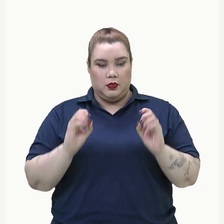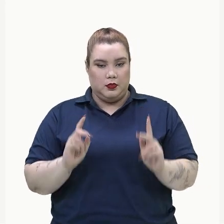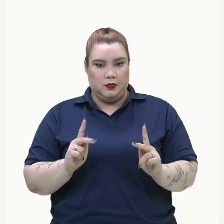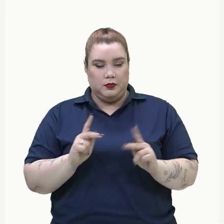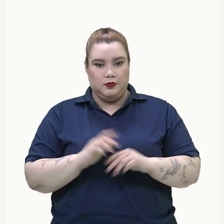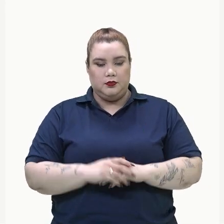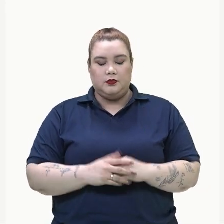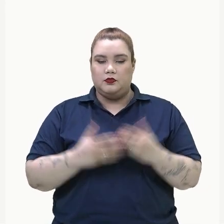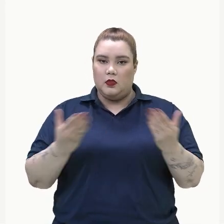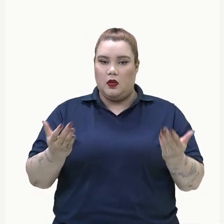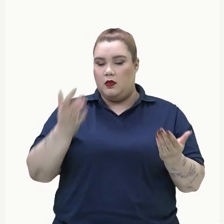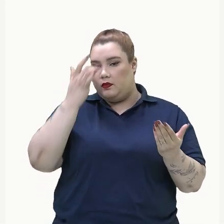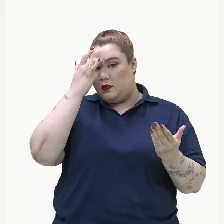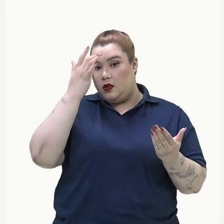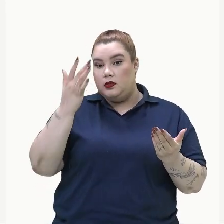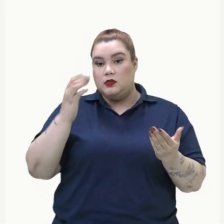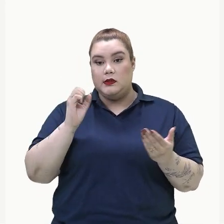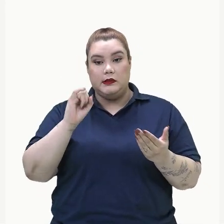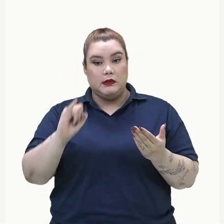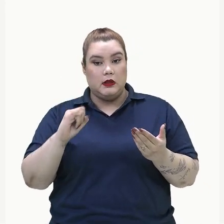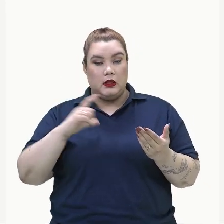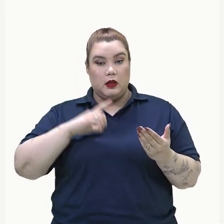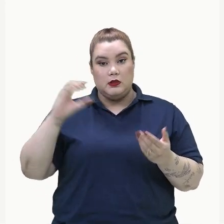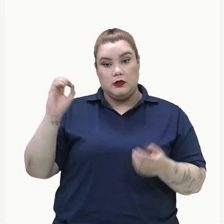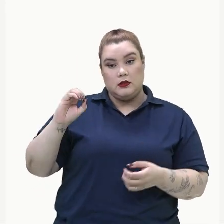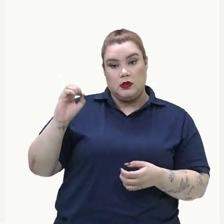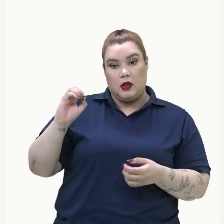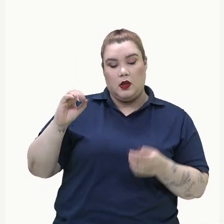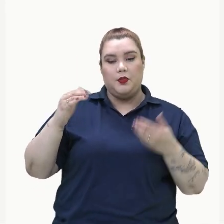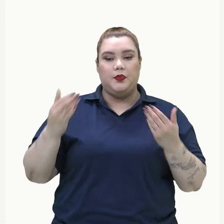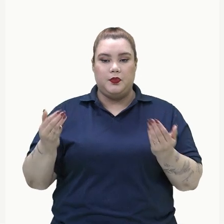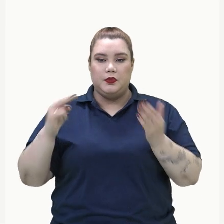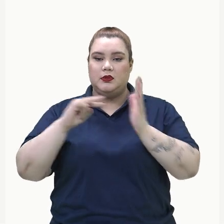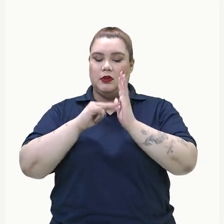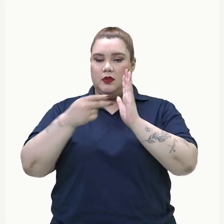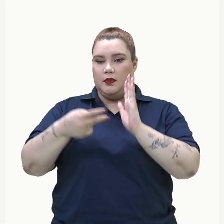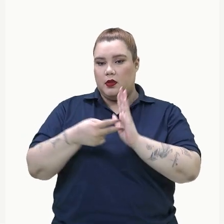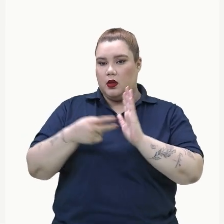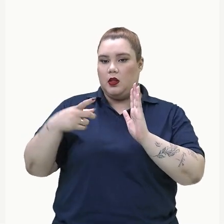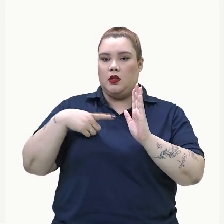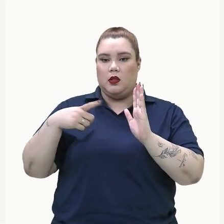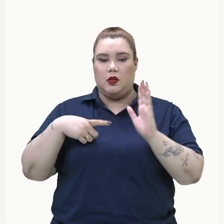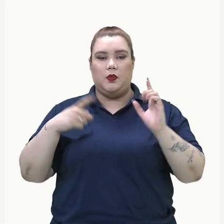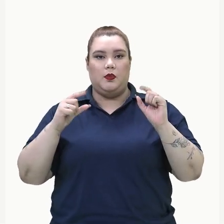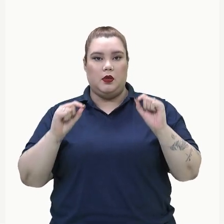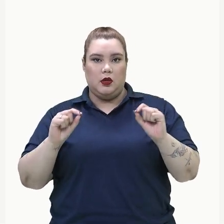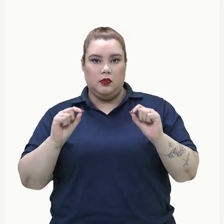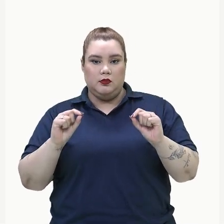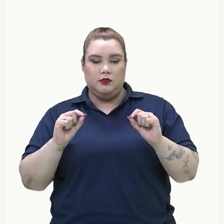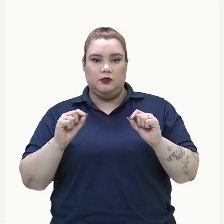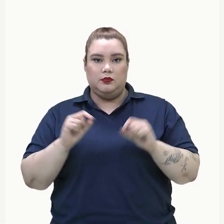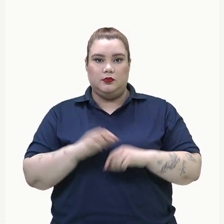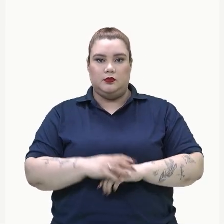Então é fácil verificar. Se desse um resultado igual a 0, então a gente